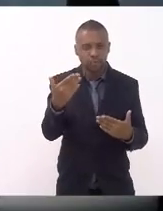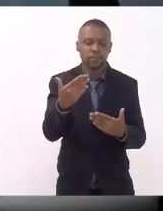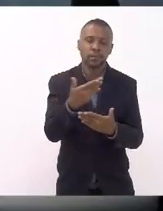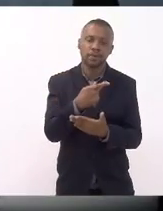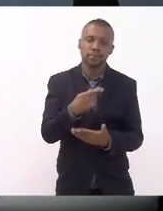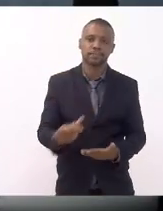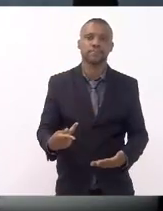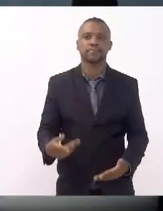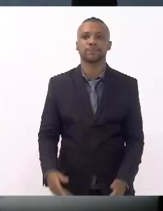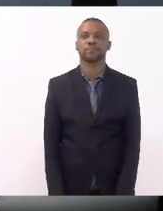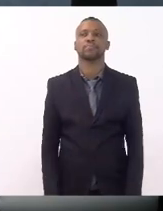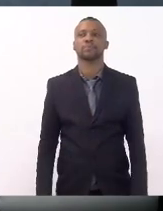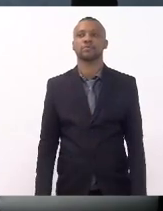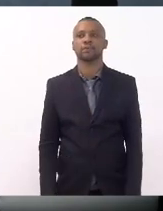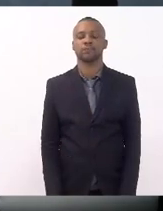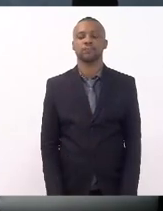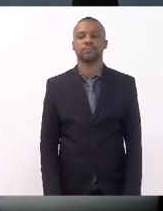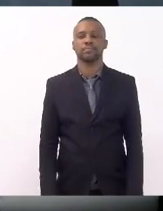presidenta.